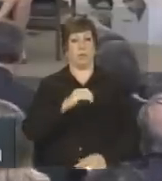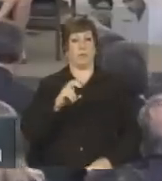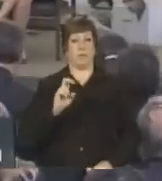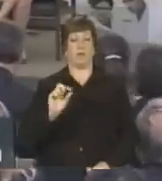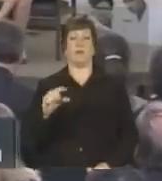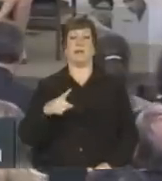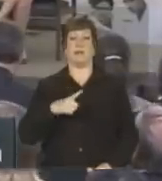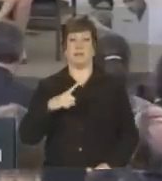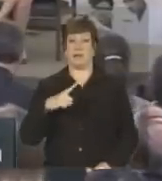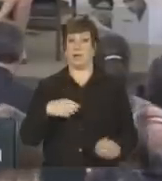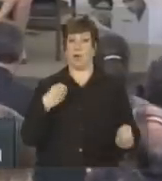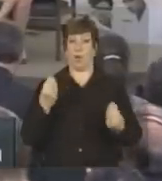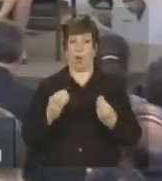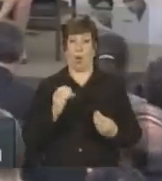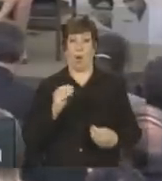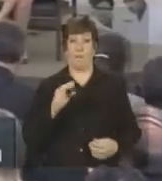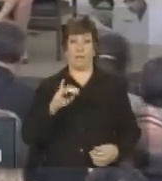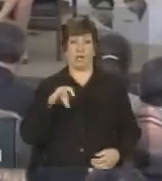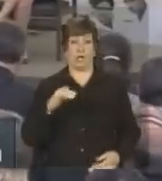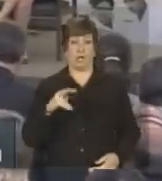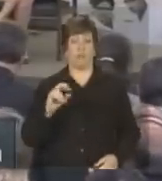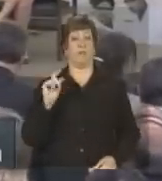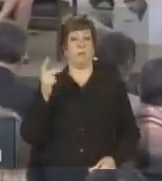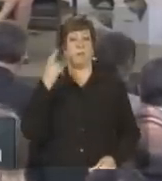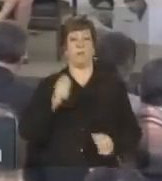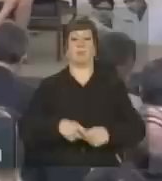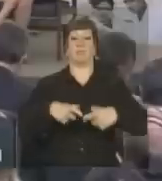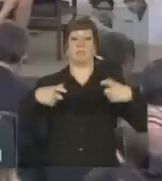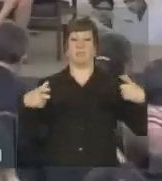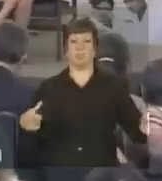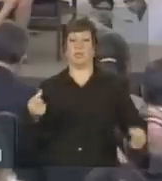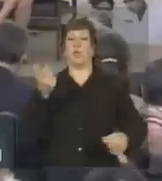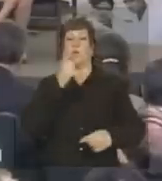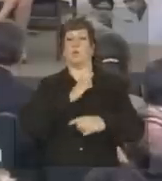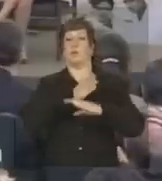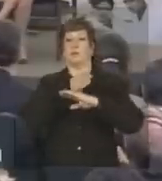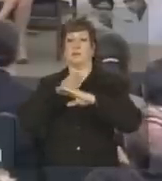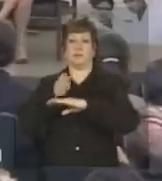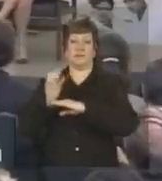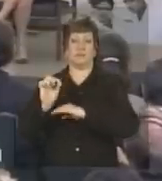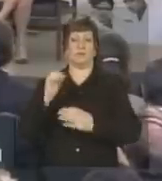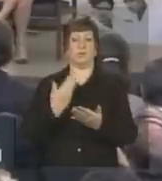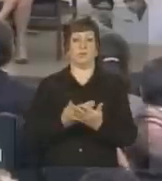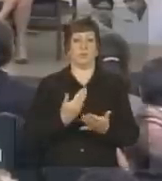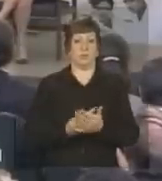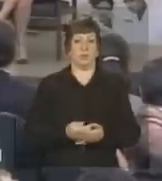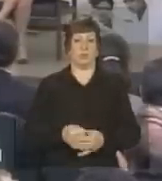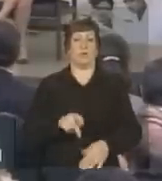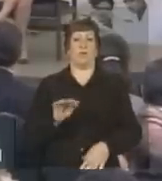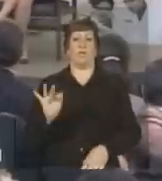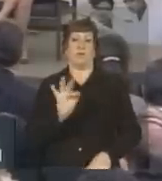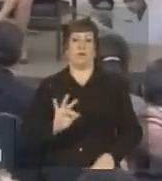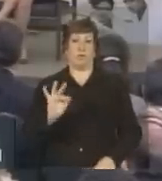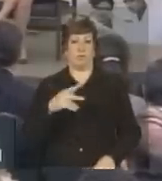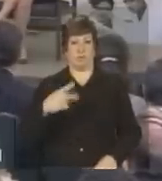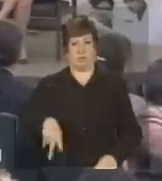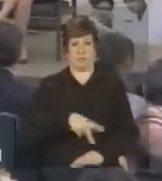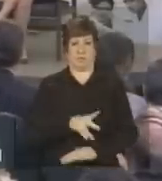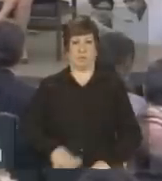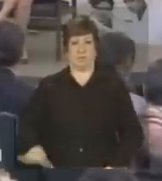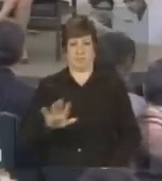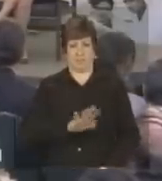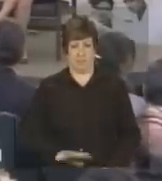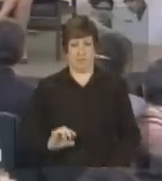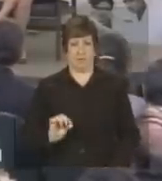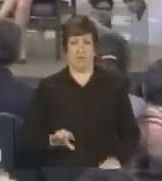como finalidade a ampliação do acesso ao ensino superior no país. A partir de seleção feita pelas